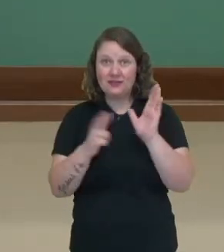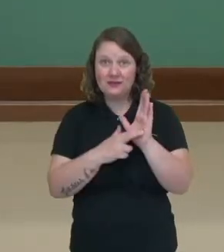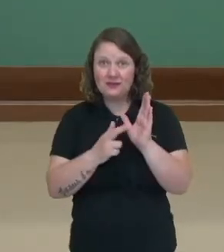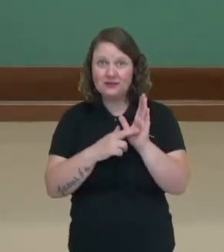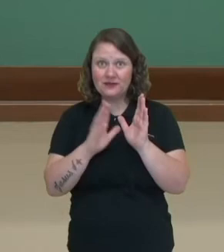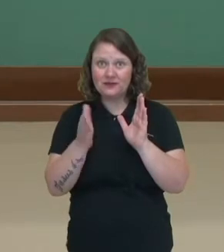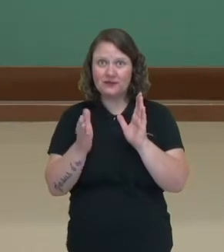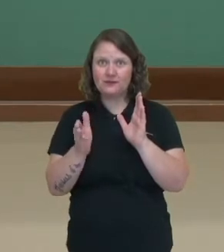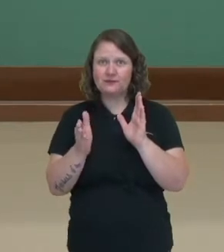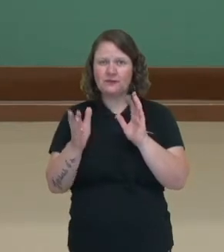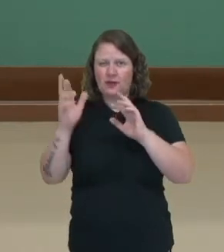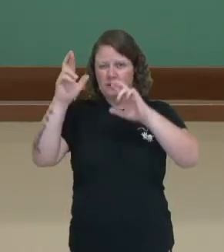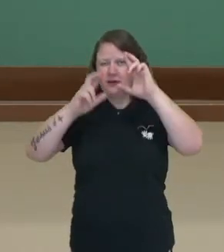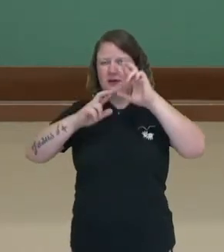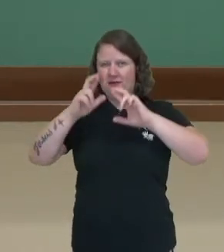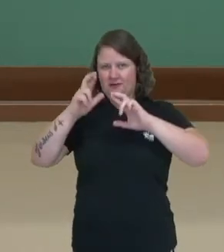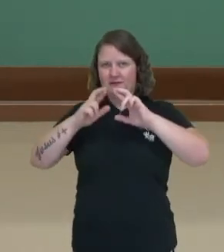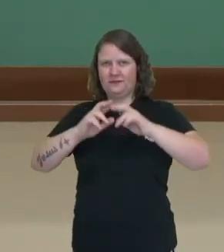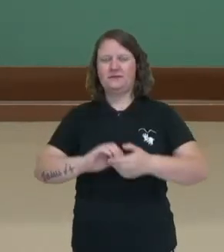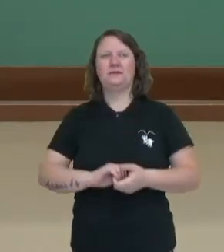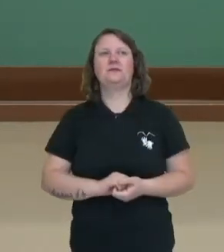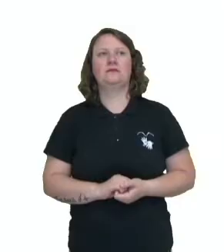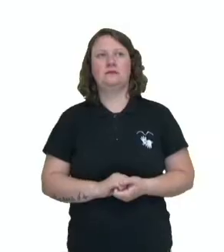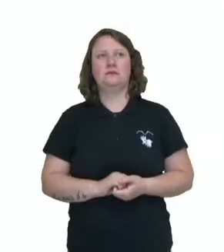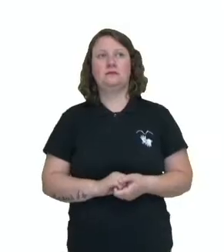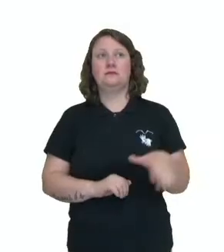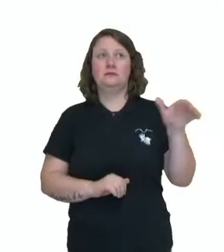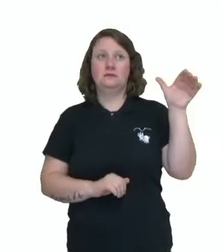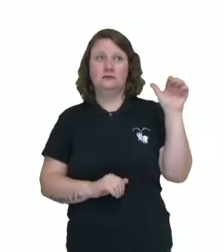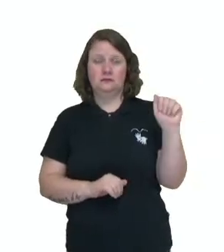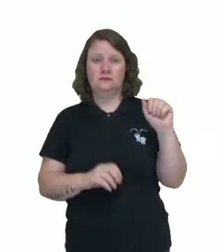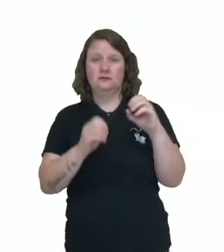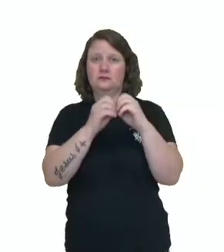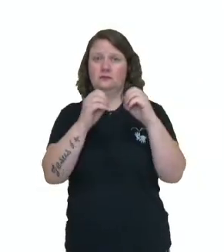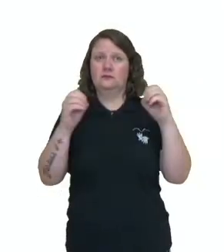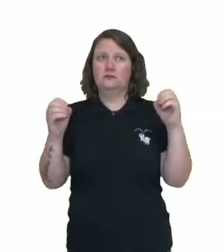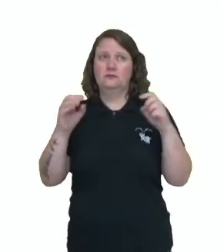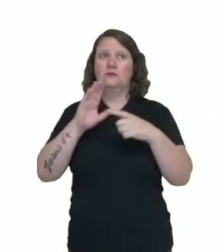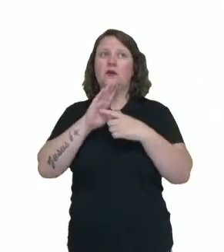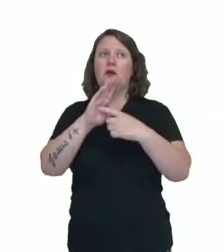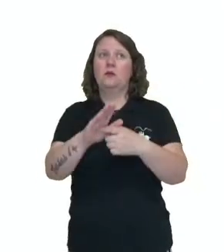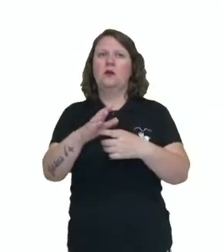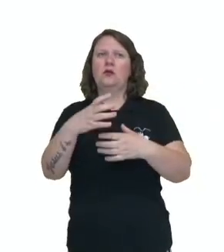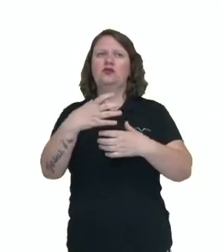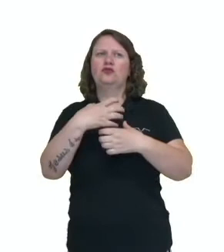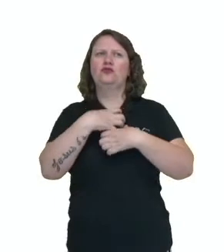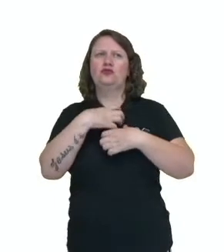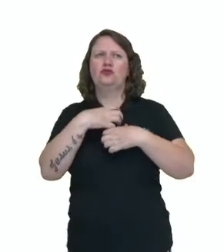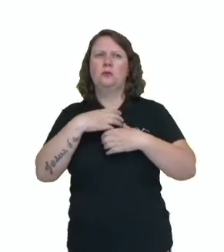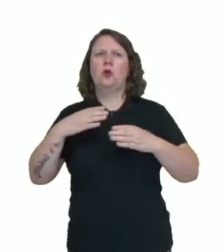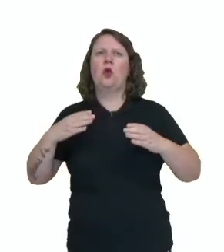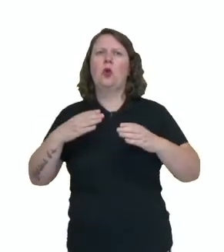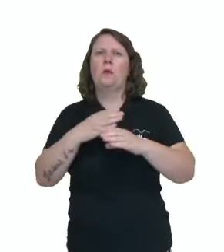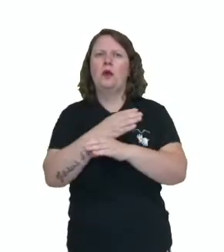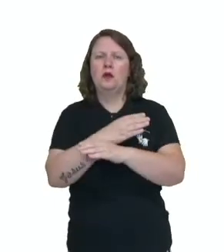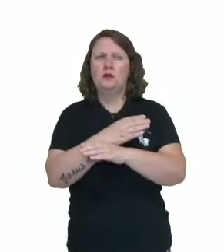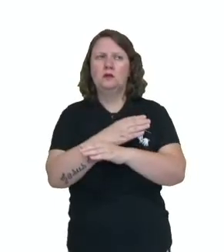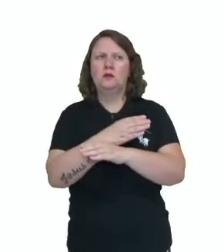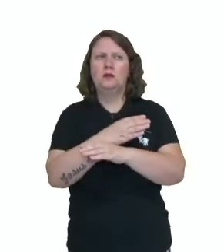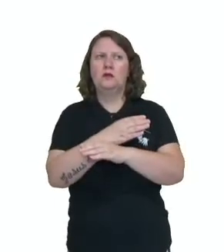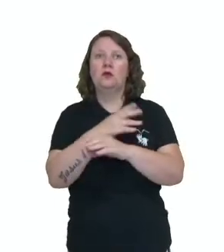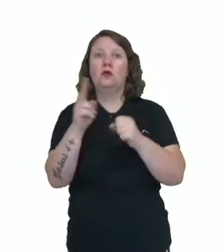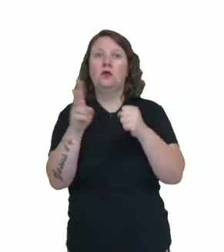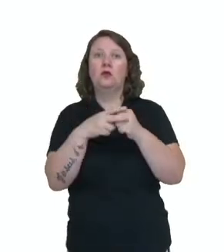Respondeu? Então vamos conferir. Letra A. A oração destacada completa o sentido do verbo descobrir.